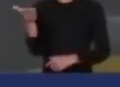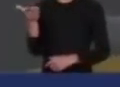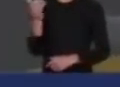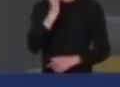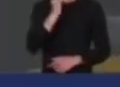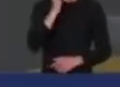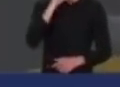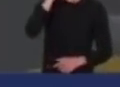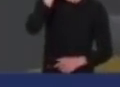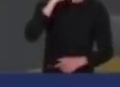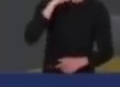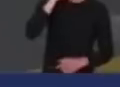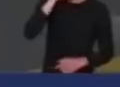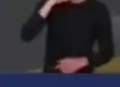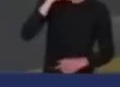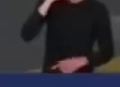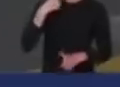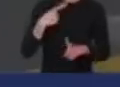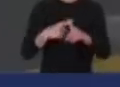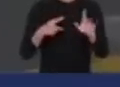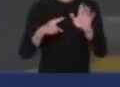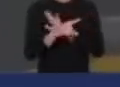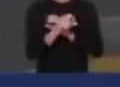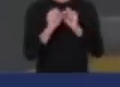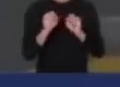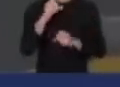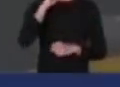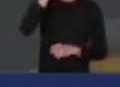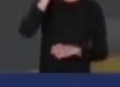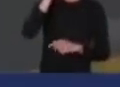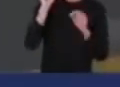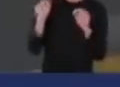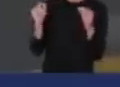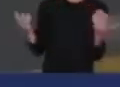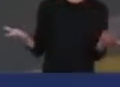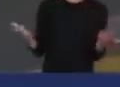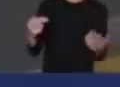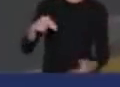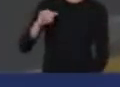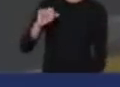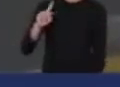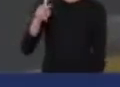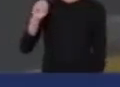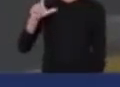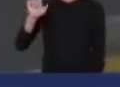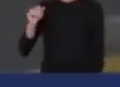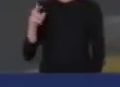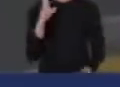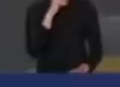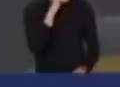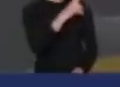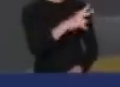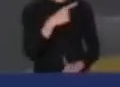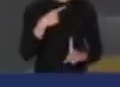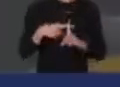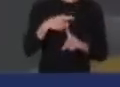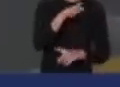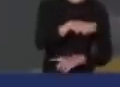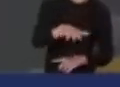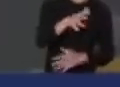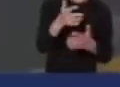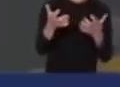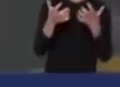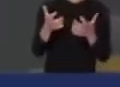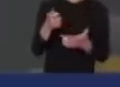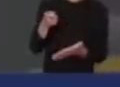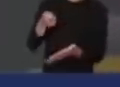não passa pela cabeça dela, que como ele é muito jovem, amanhã ou depois pode ter uma pessoa trans na família dele. E